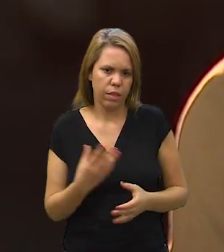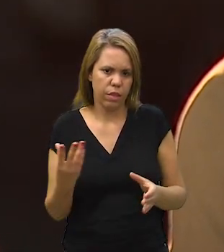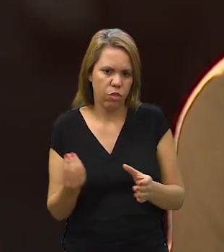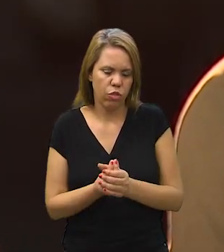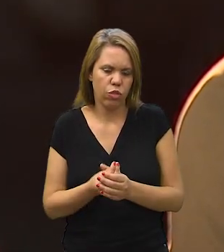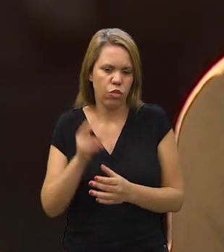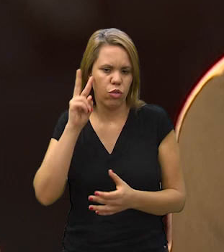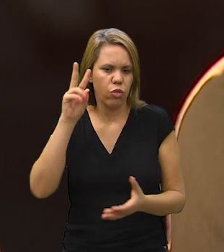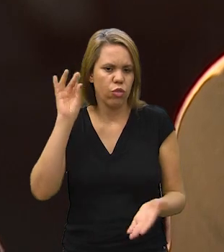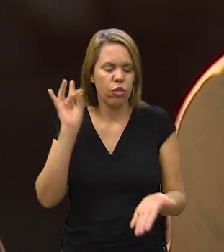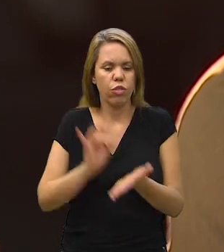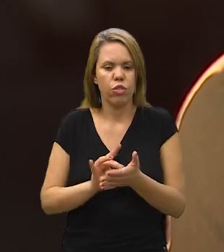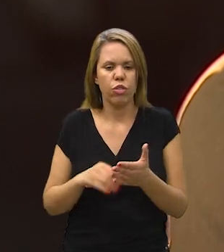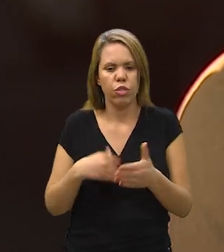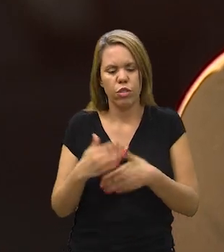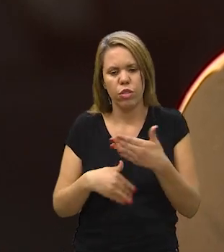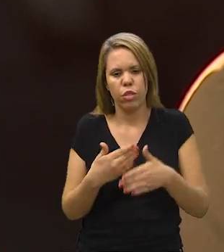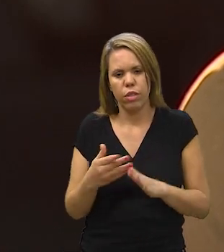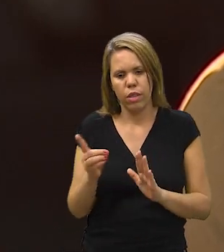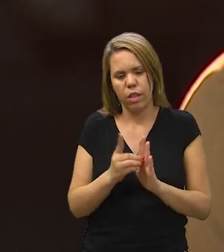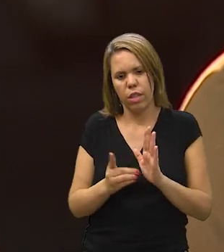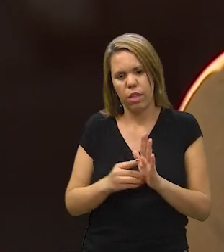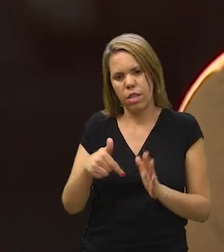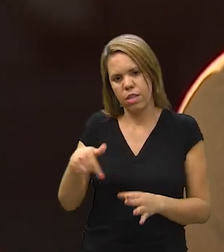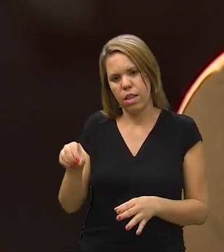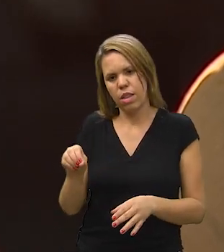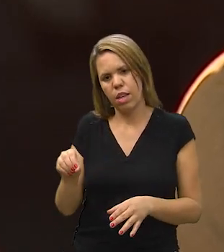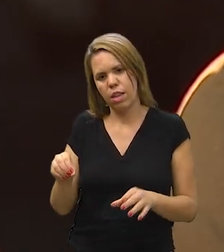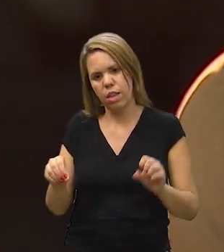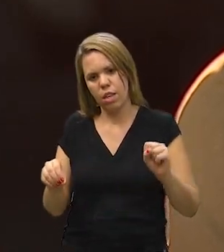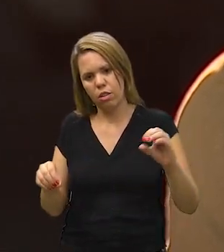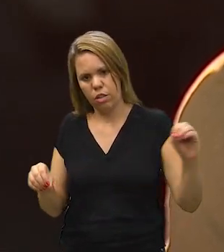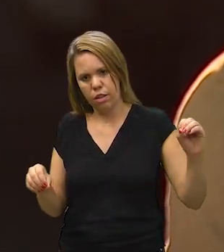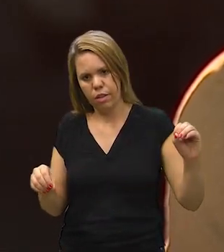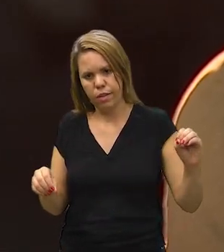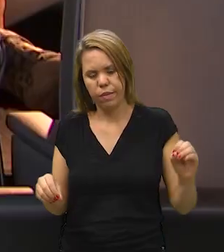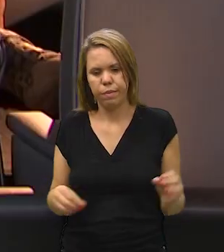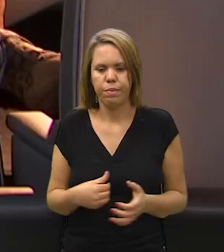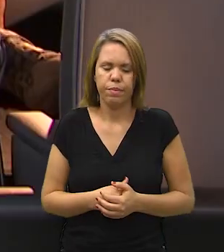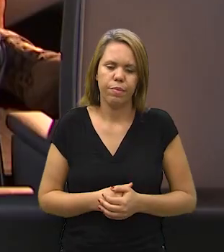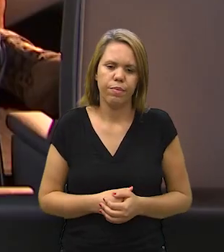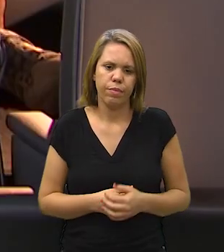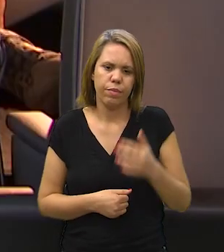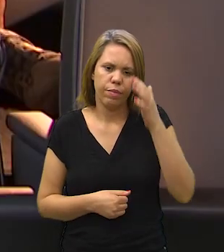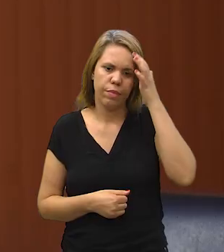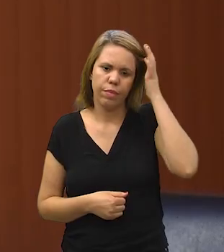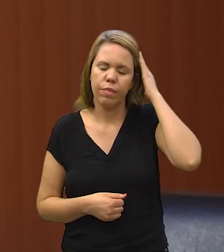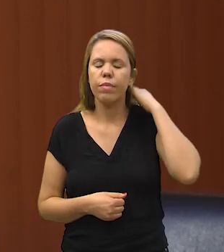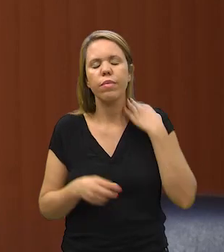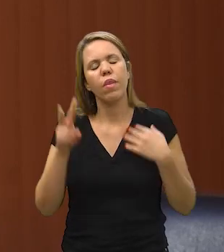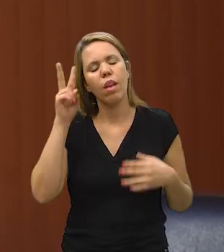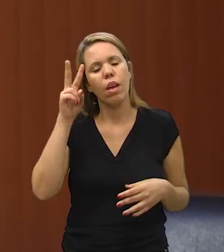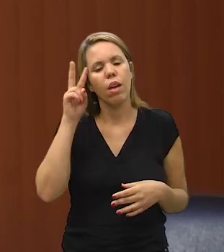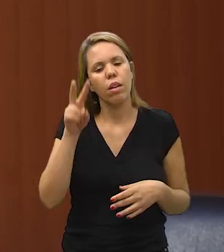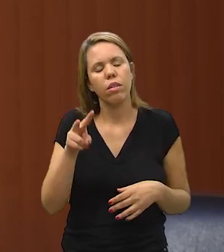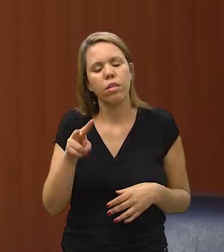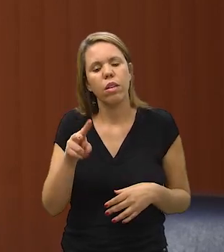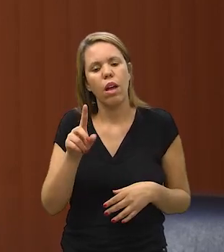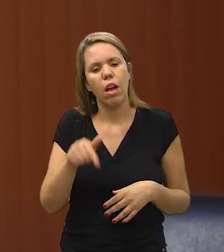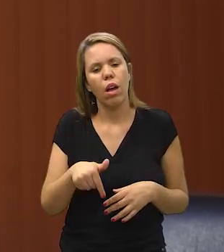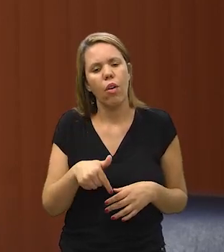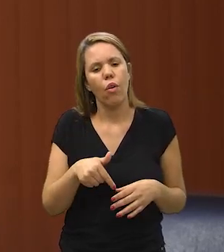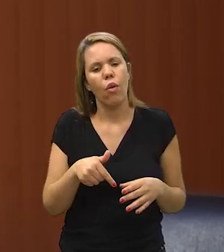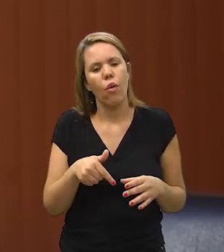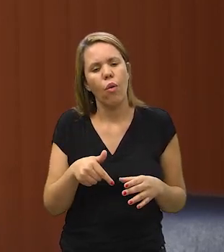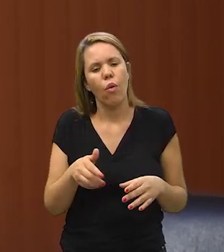na história original, que se passa, acho que na década de 70, 80, antes até. Mas é uma história, uma